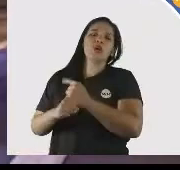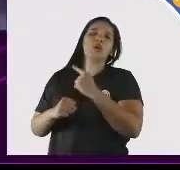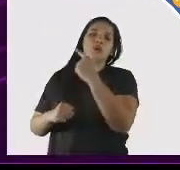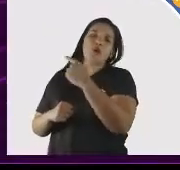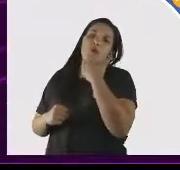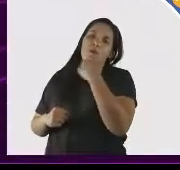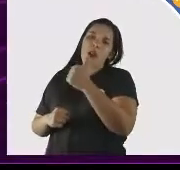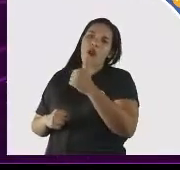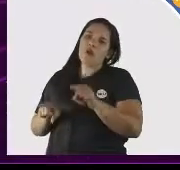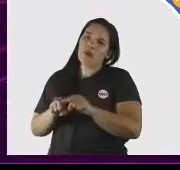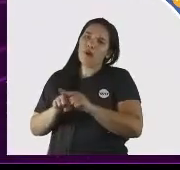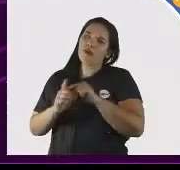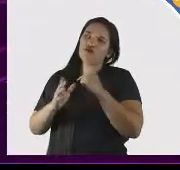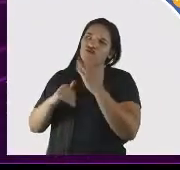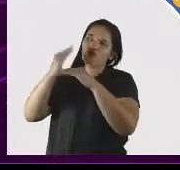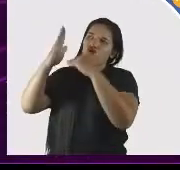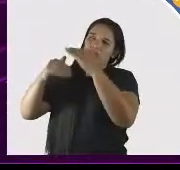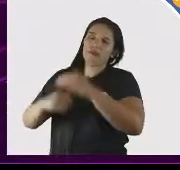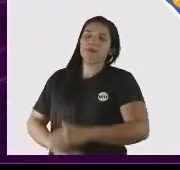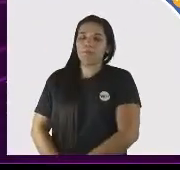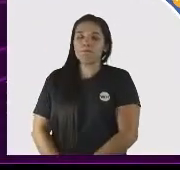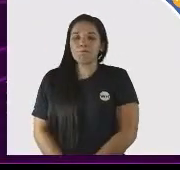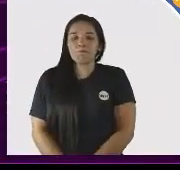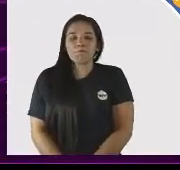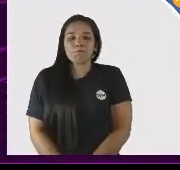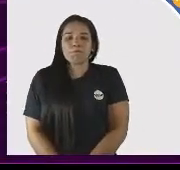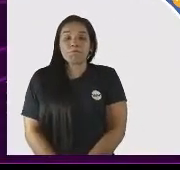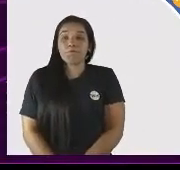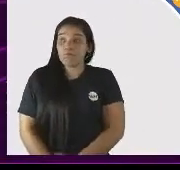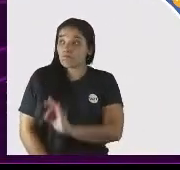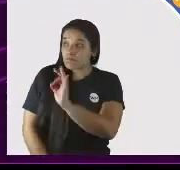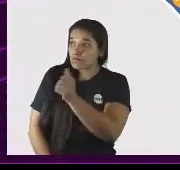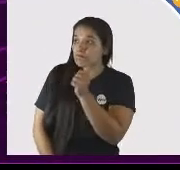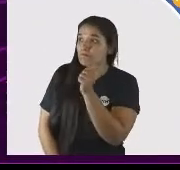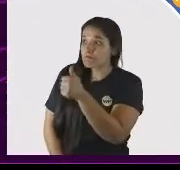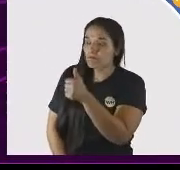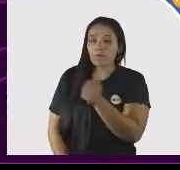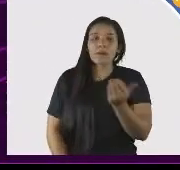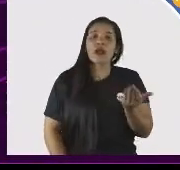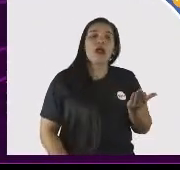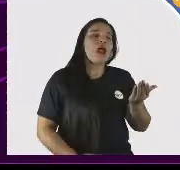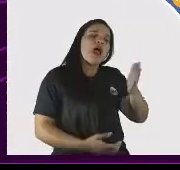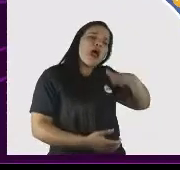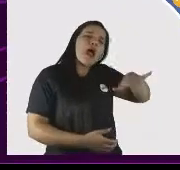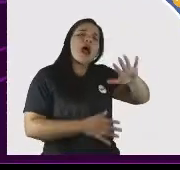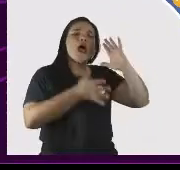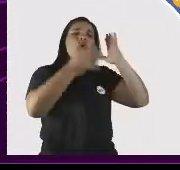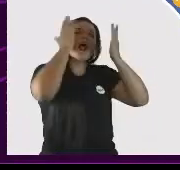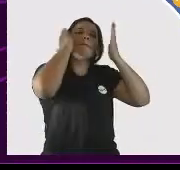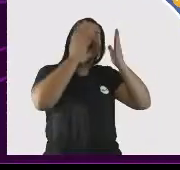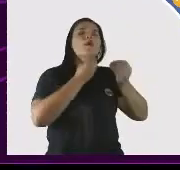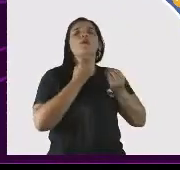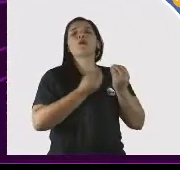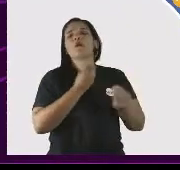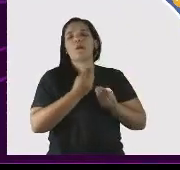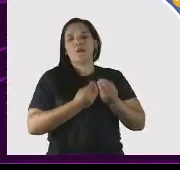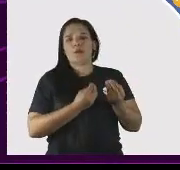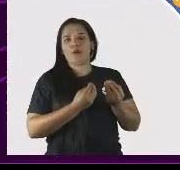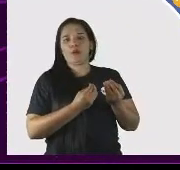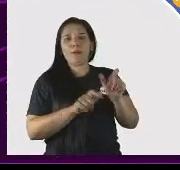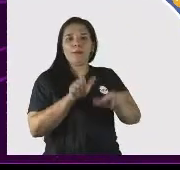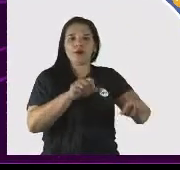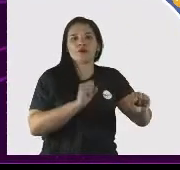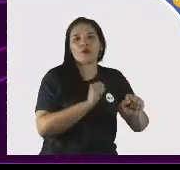questão Tá certo Walter Alex do lado da produção de caminhões Como é que tá a conversa com os fornecedores